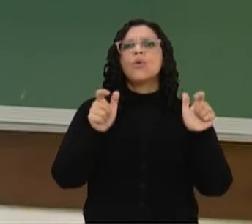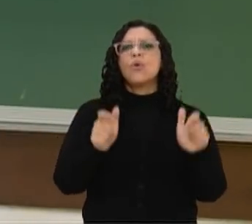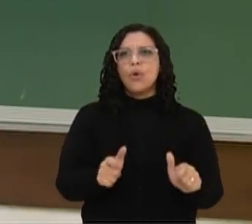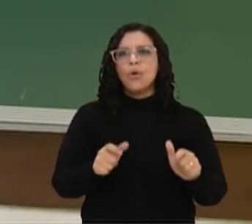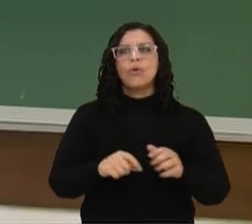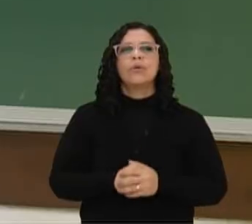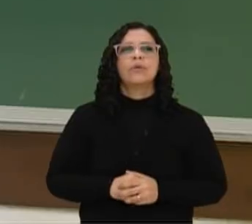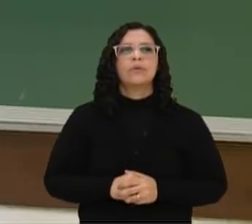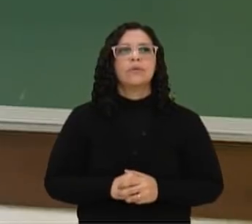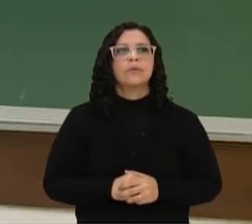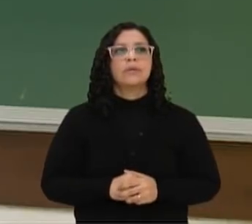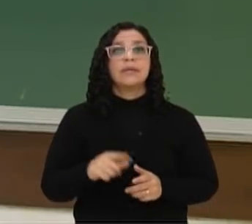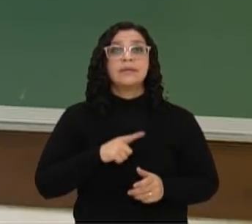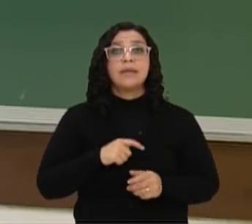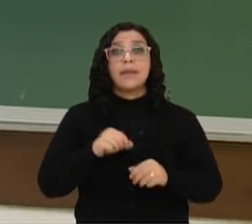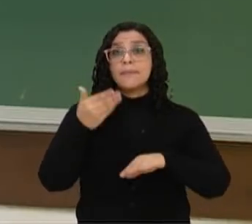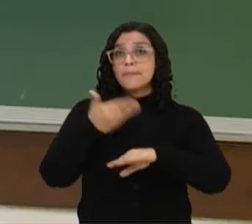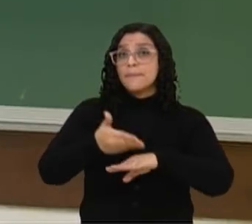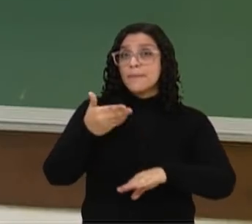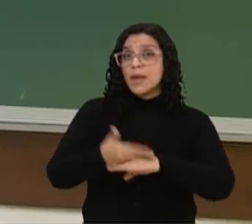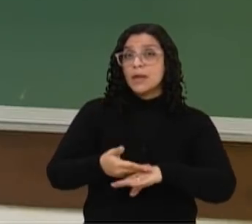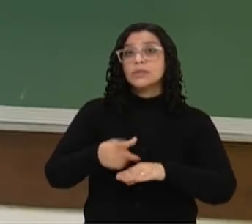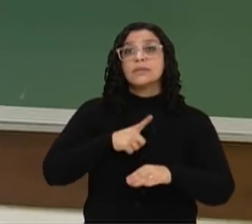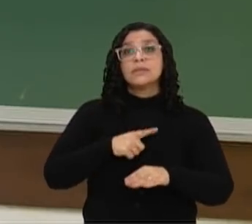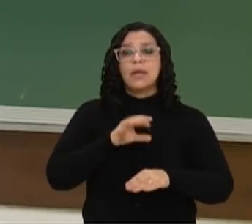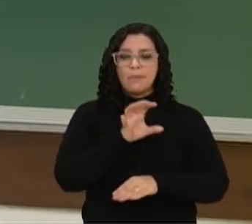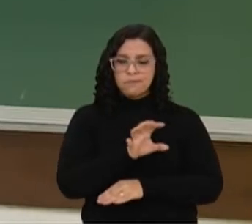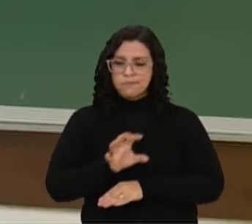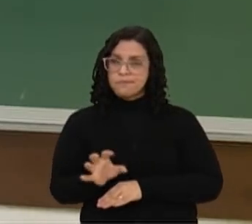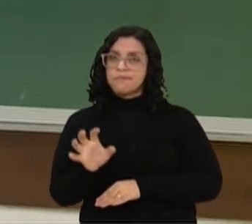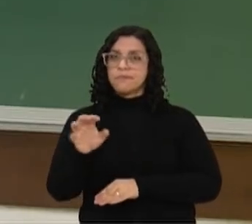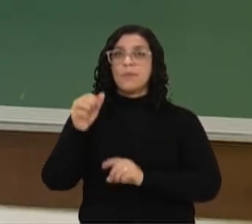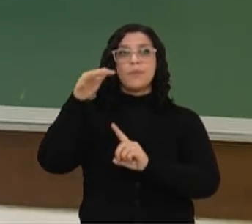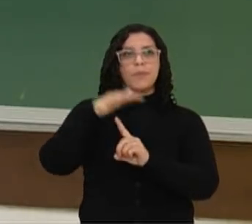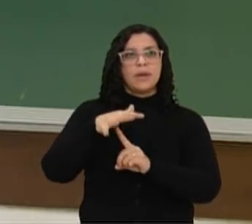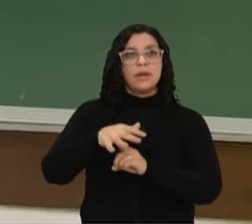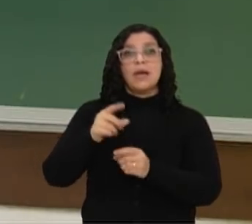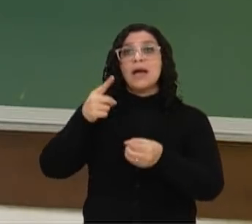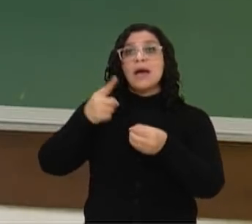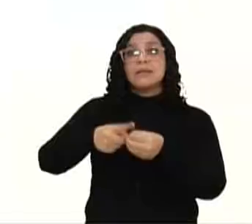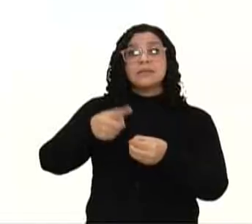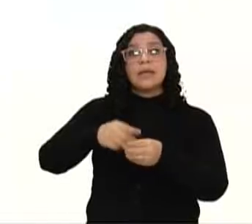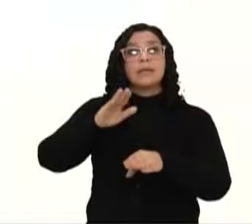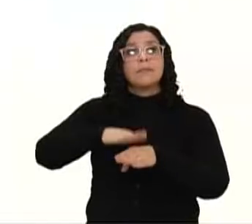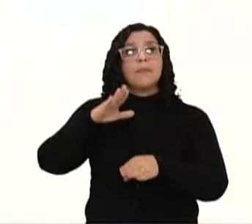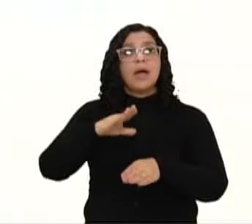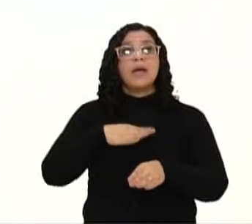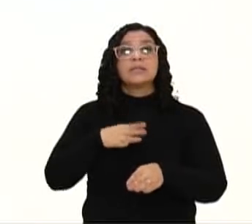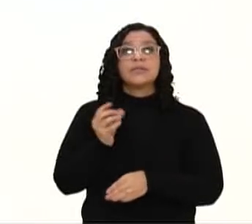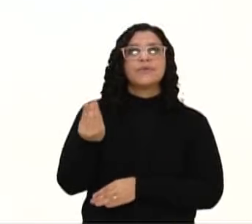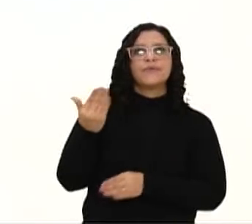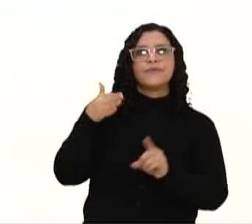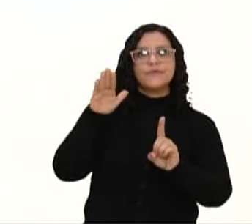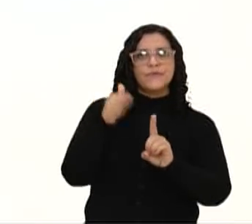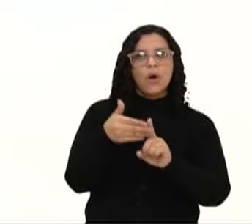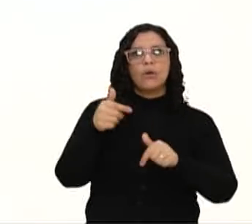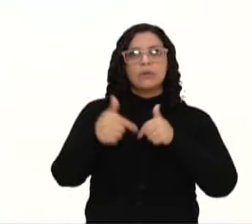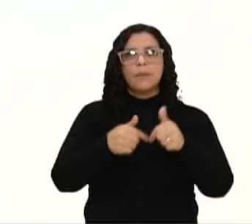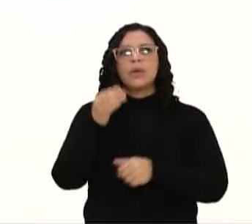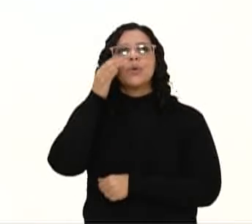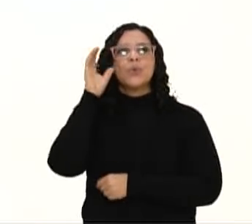concentração, né, de atividades em determinadas partes. E aí as cidades que têm maior concentração,